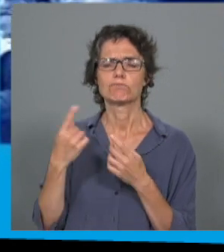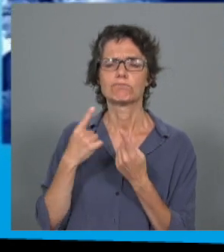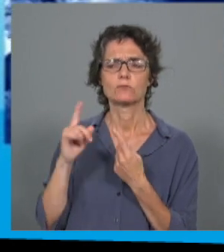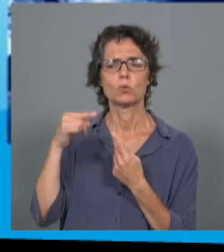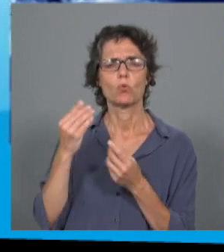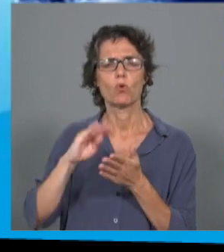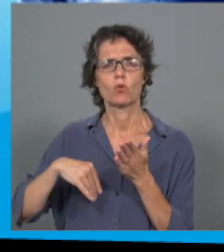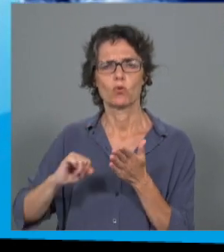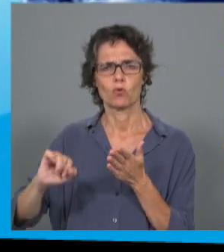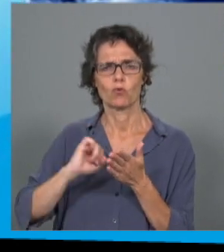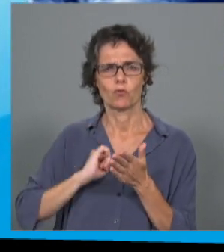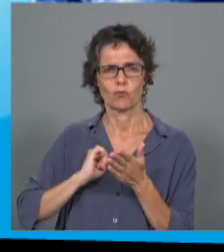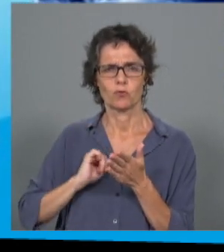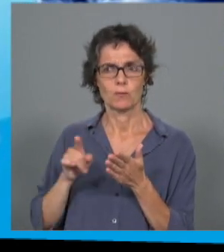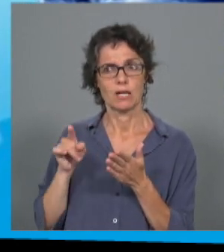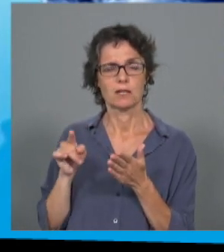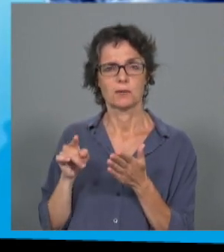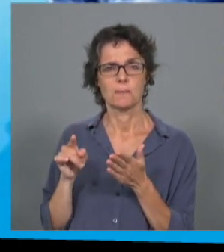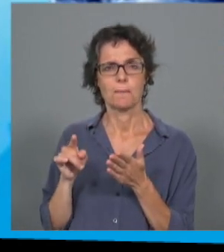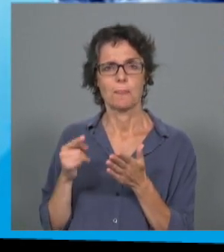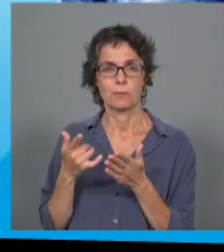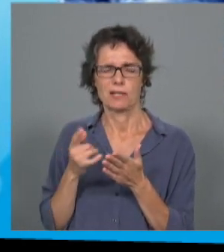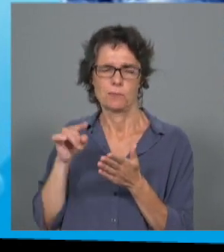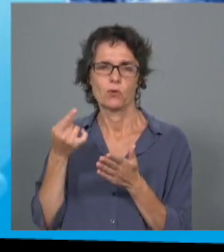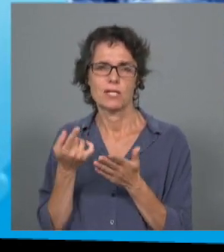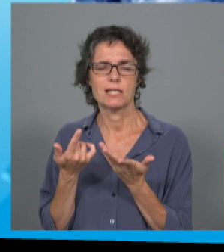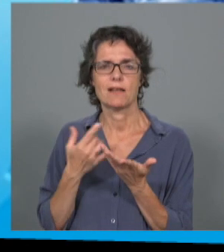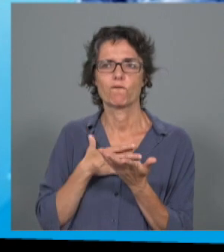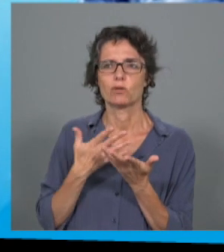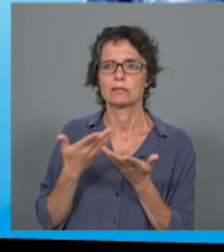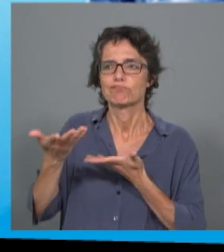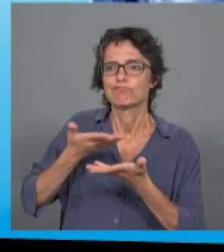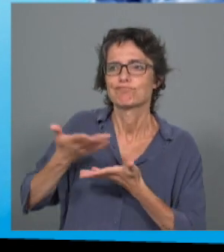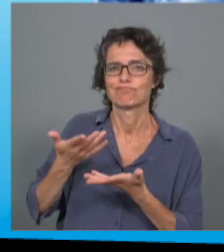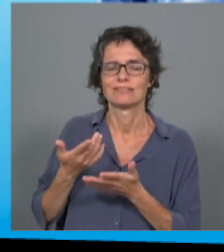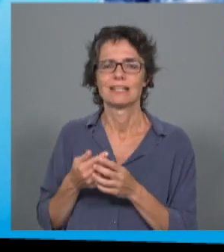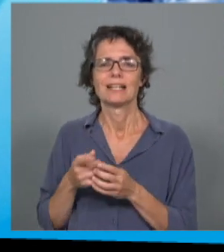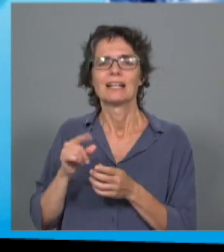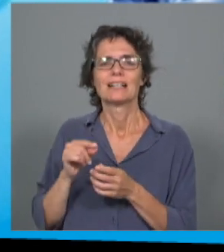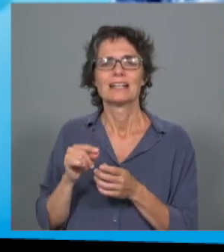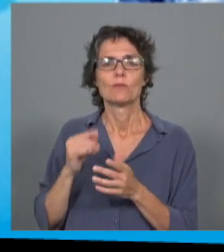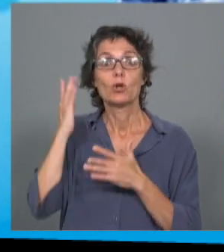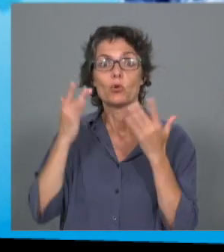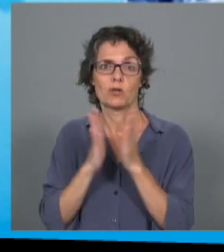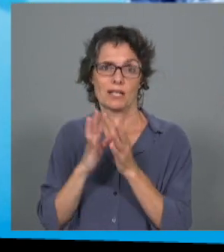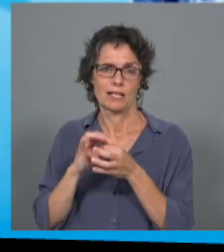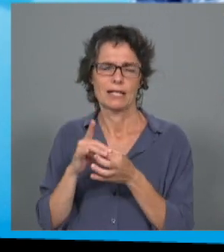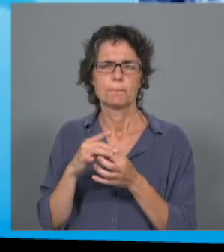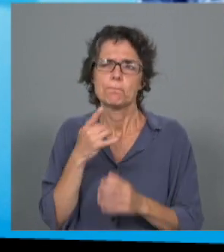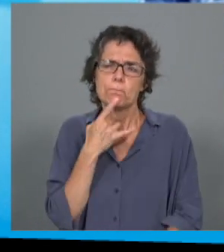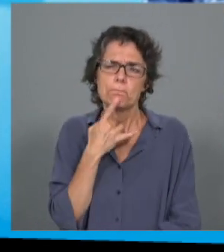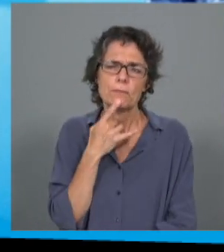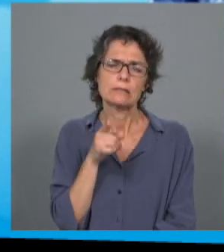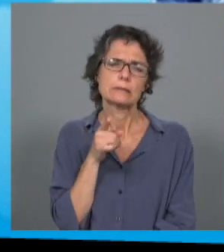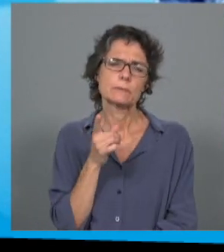lá no colégio, porque depois também vão surgindo estas tertúlias teológicas, percebemos que há uma grande lacuna,